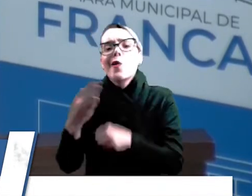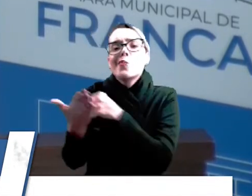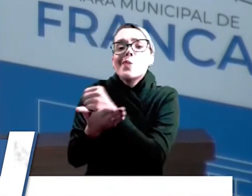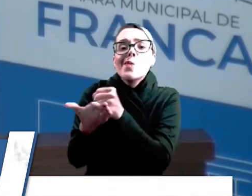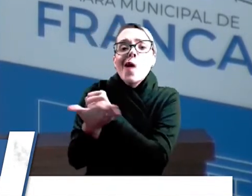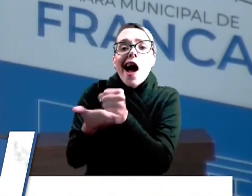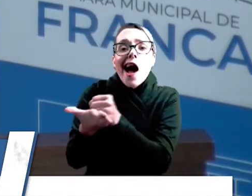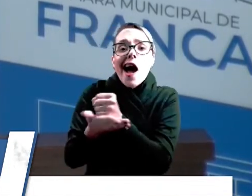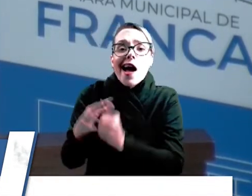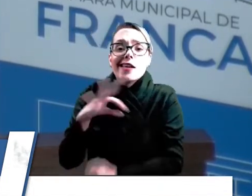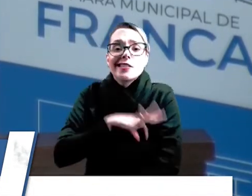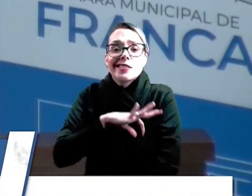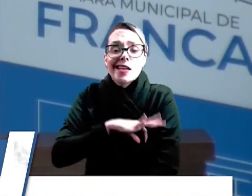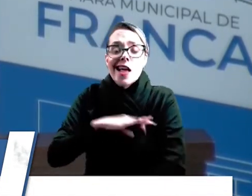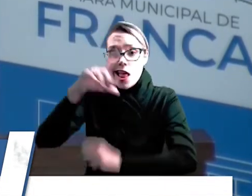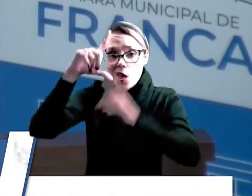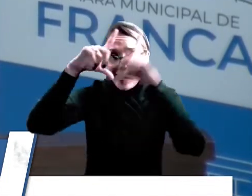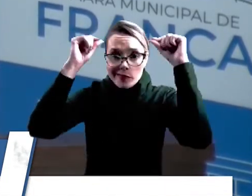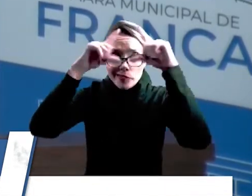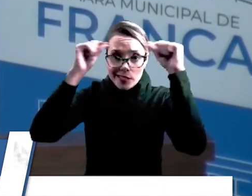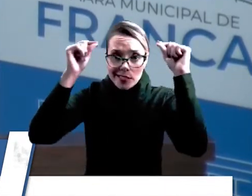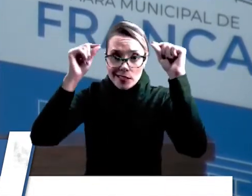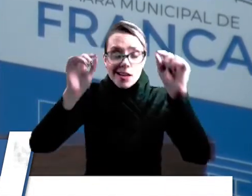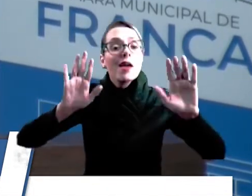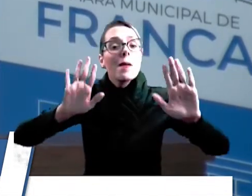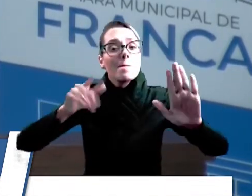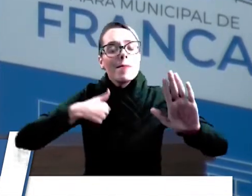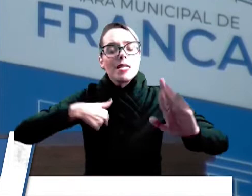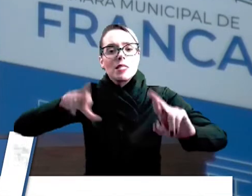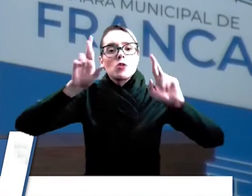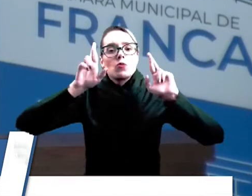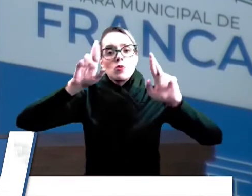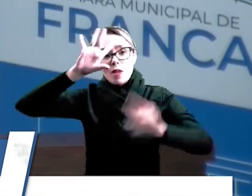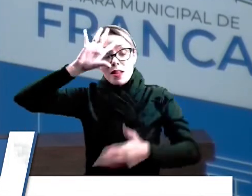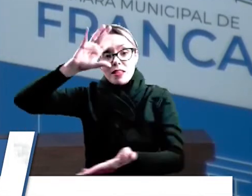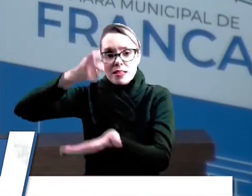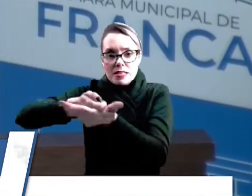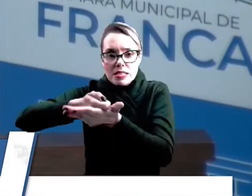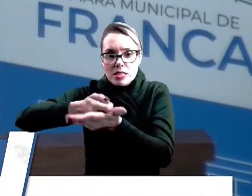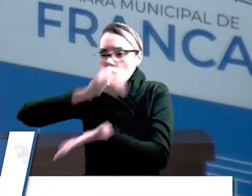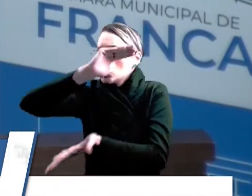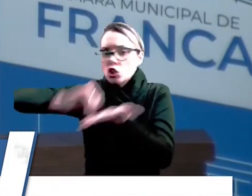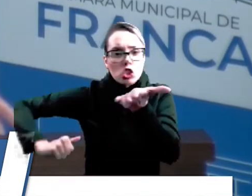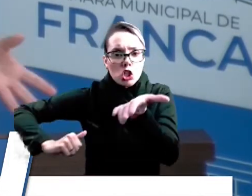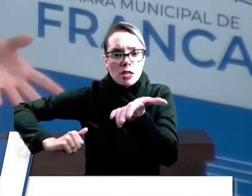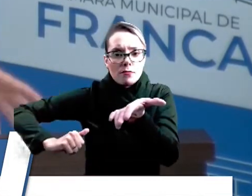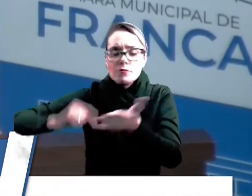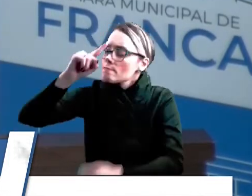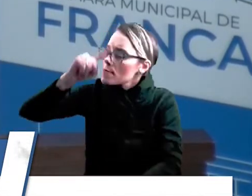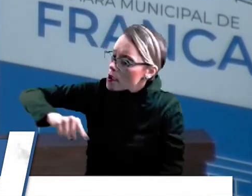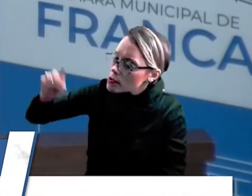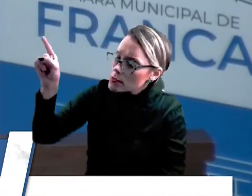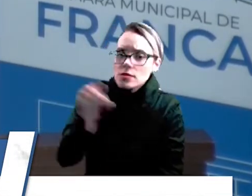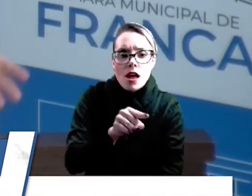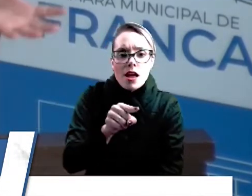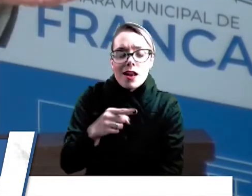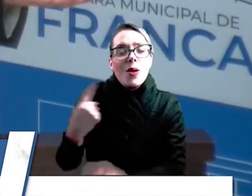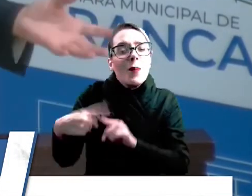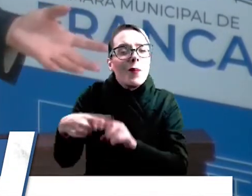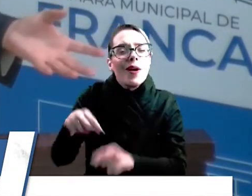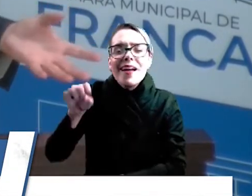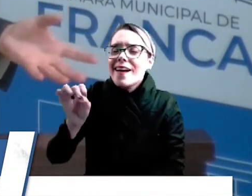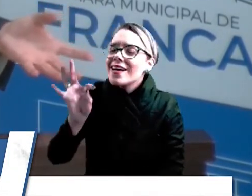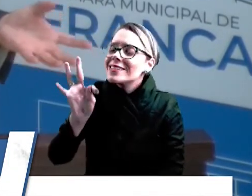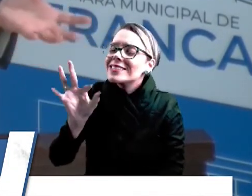decisão provisória, espero que ela caia e que o Supremo não faça essa interferência no trabalho